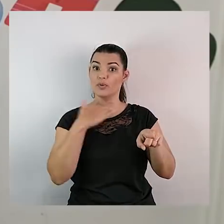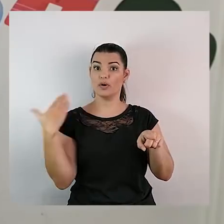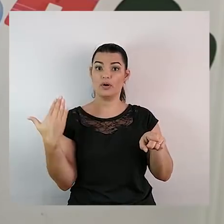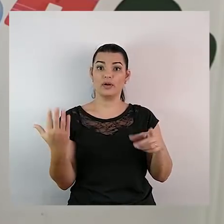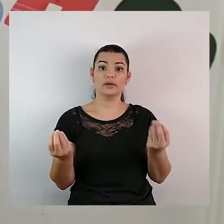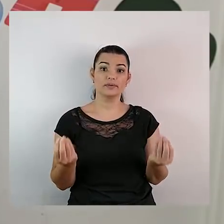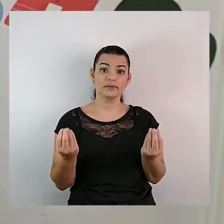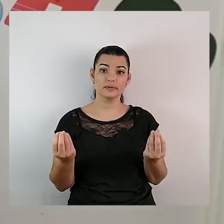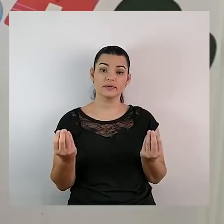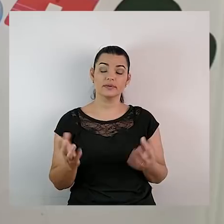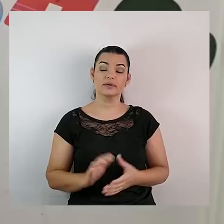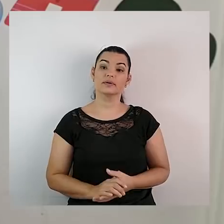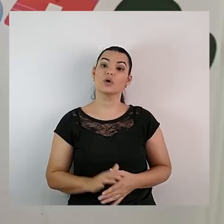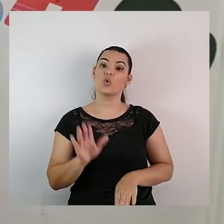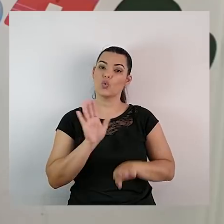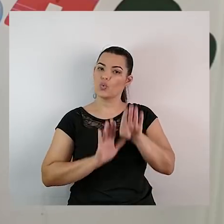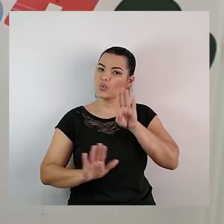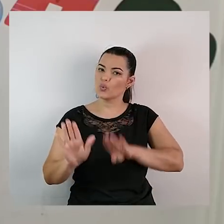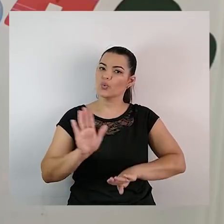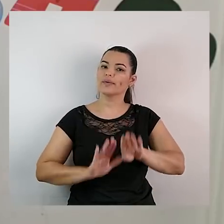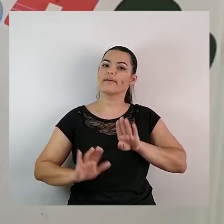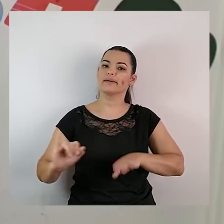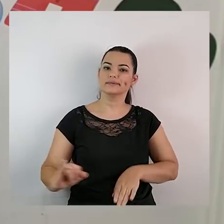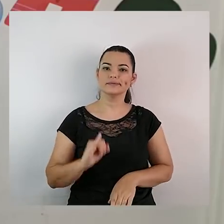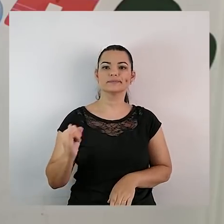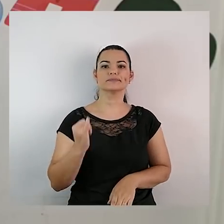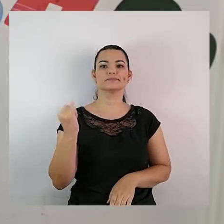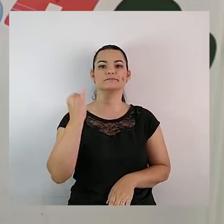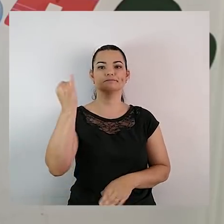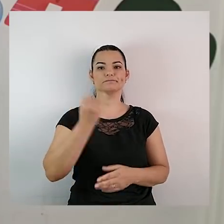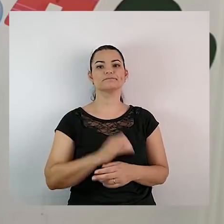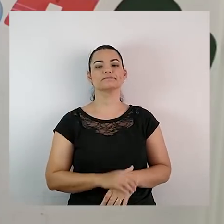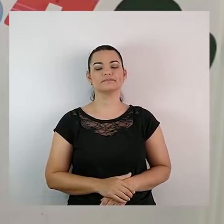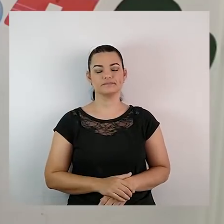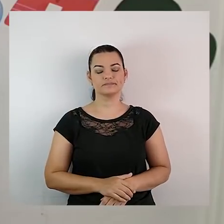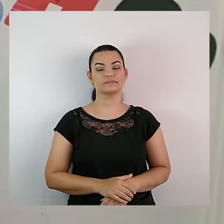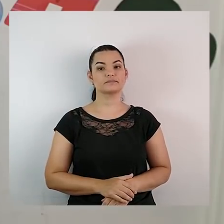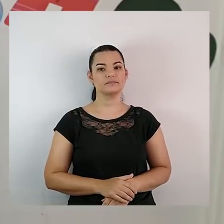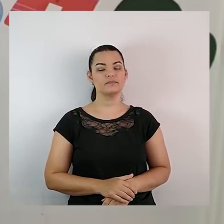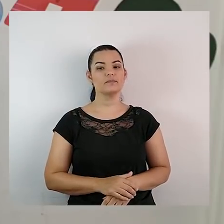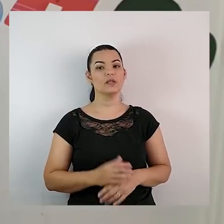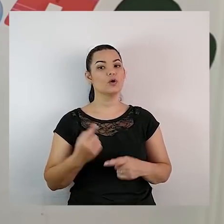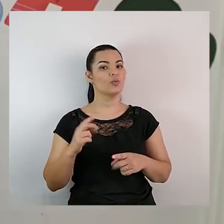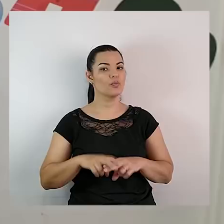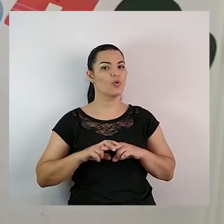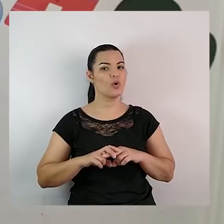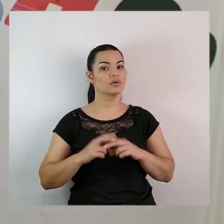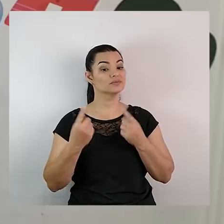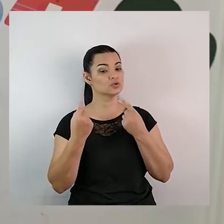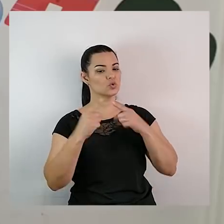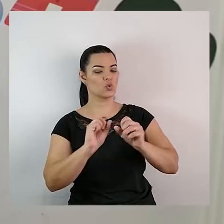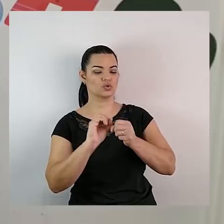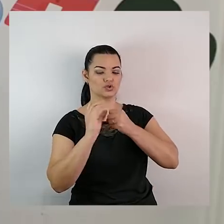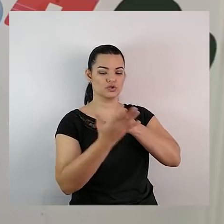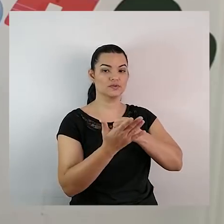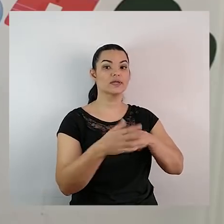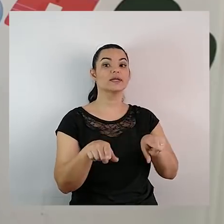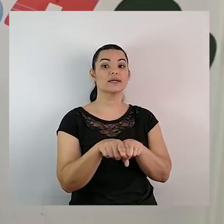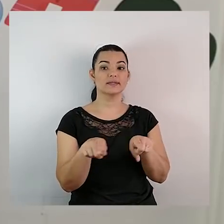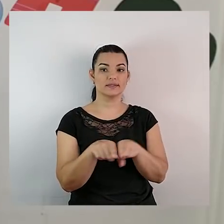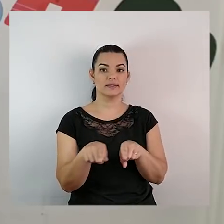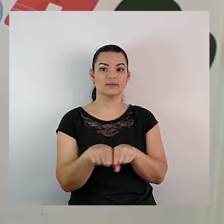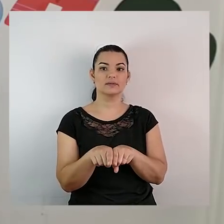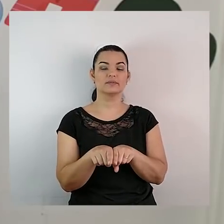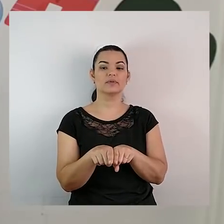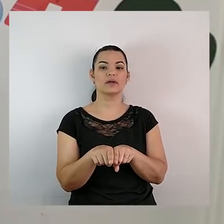morte. Então, todos esses cuidados são muito importantes para combatermos COVID e